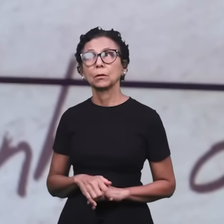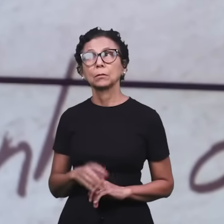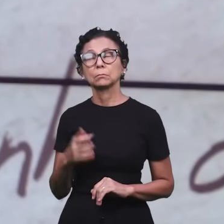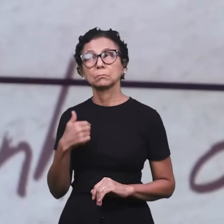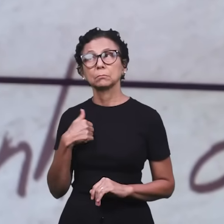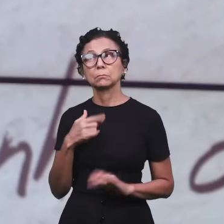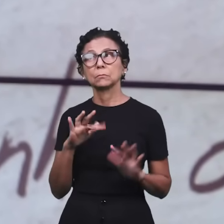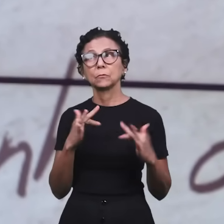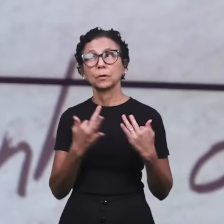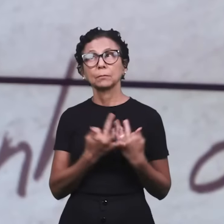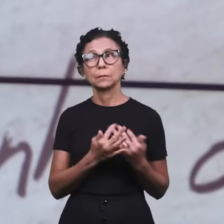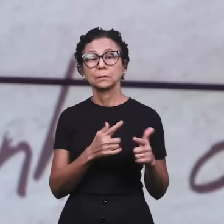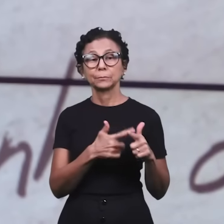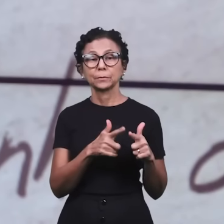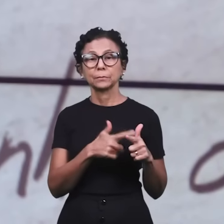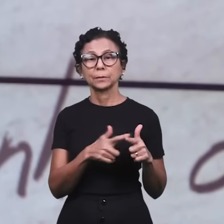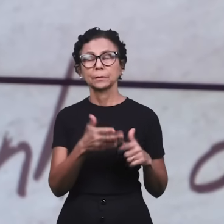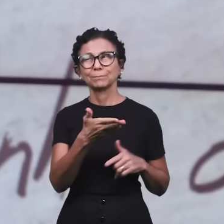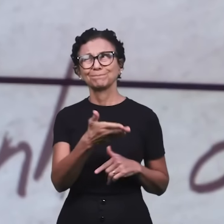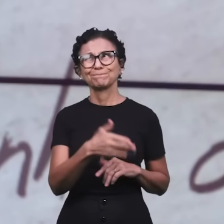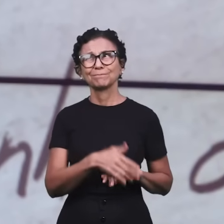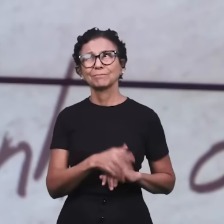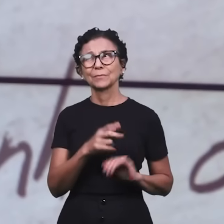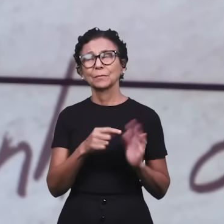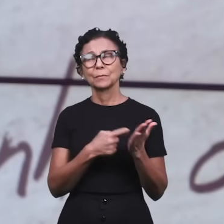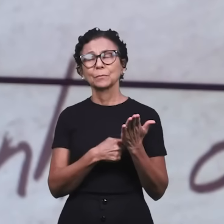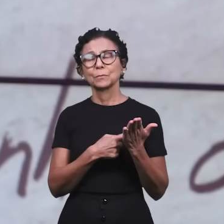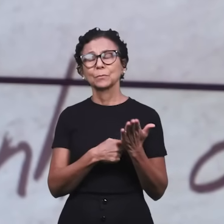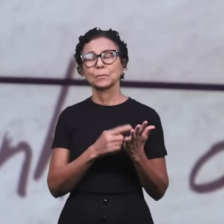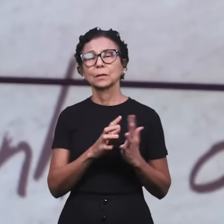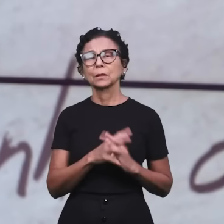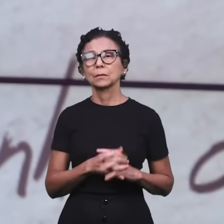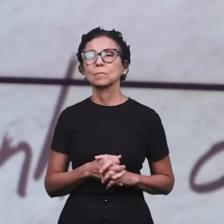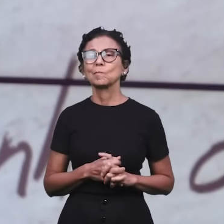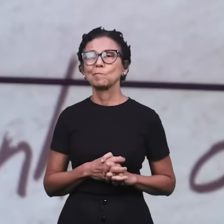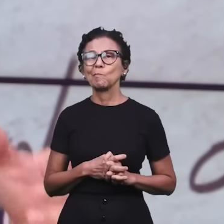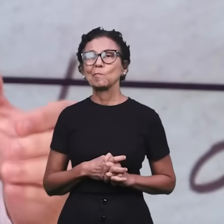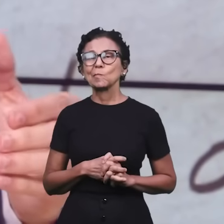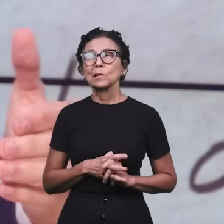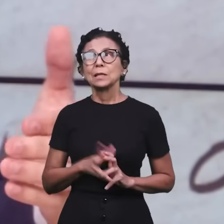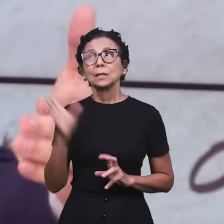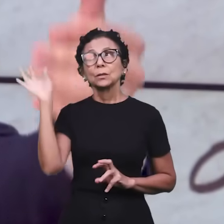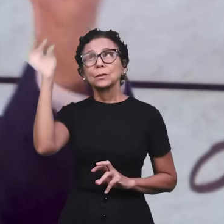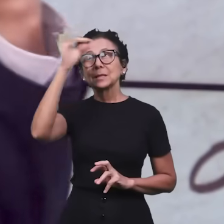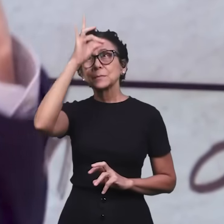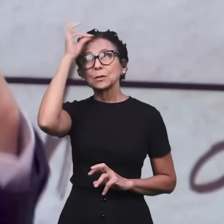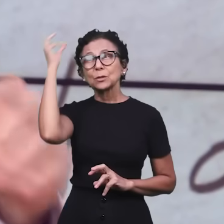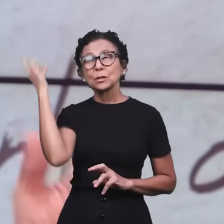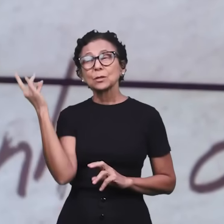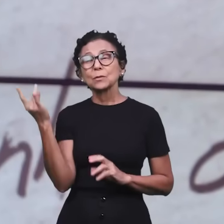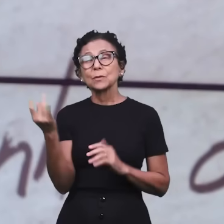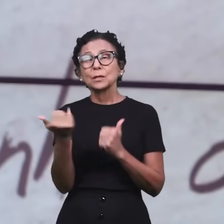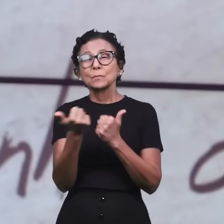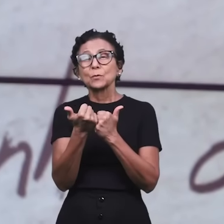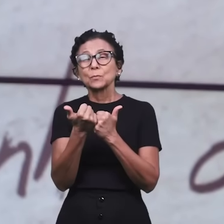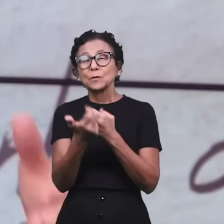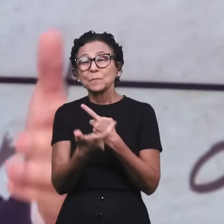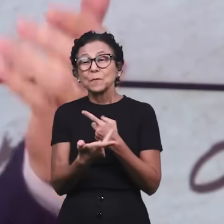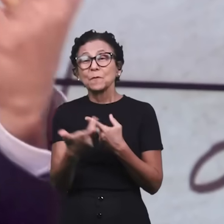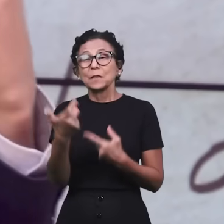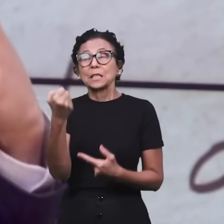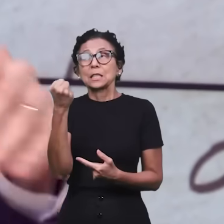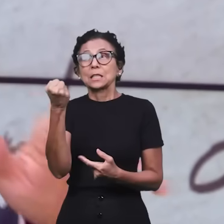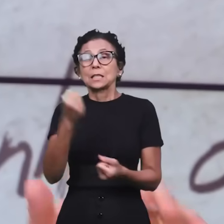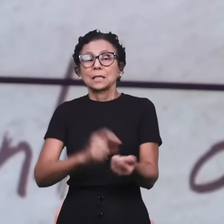tenho essa situação aqui na minha família em casa, mas Senhor, me ajuda. Que o Espírito Santo possa vencer o meu temperamento, que eu